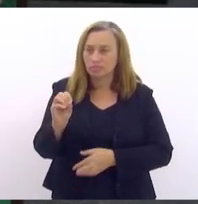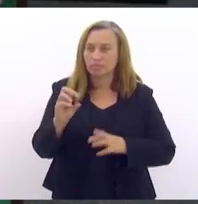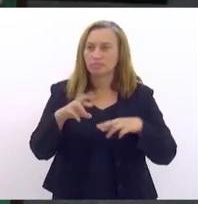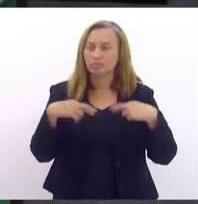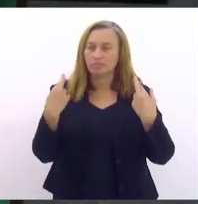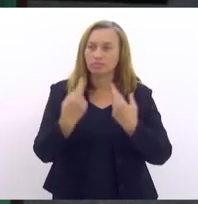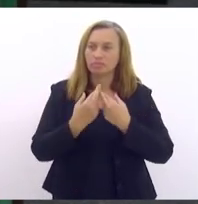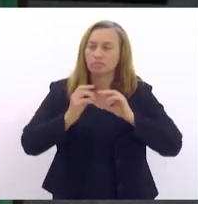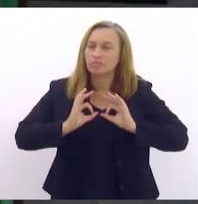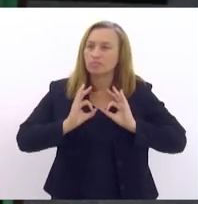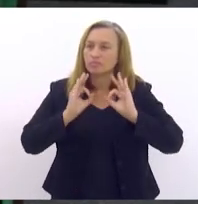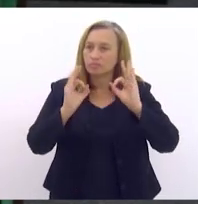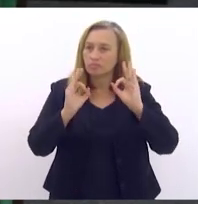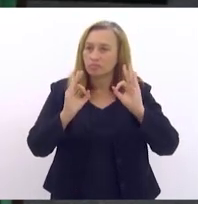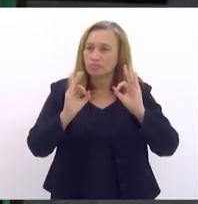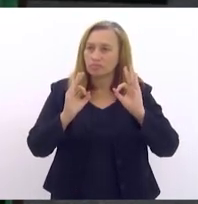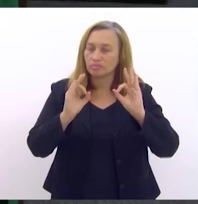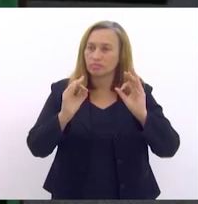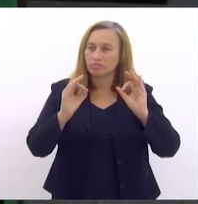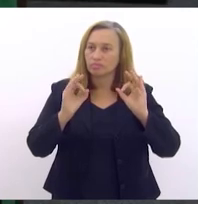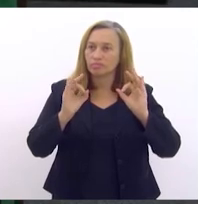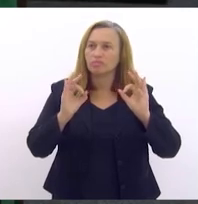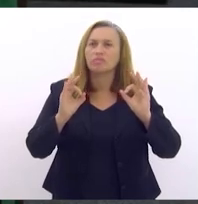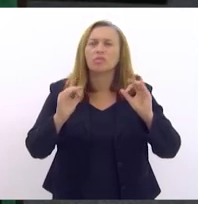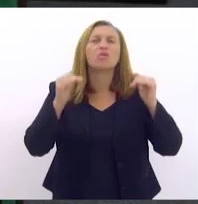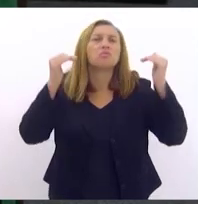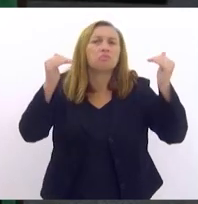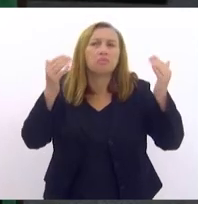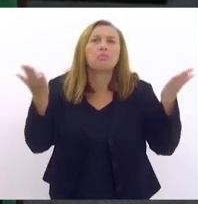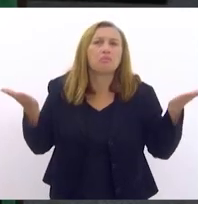sessão ordinária. Extraordinária ou ordinária?